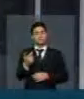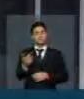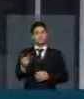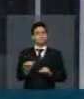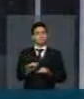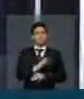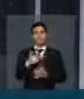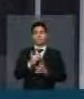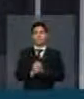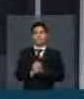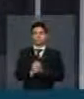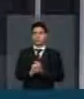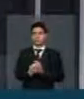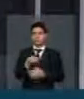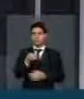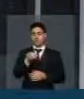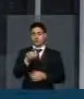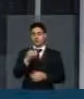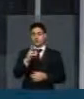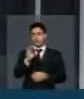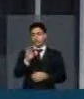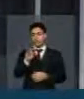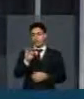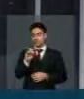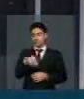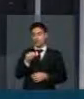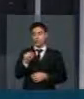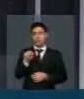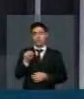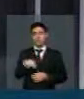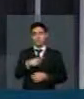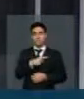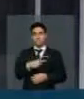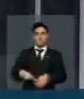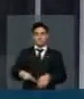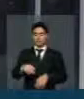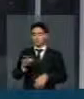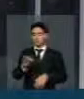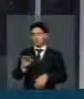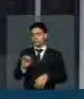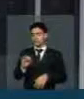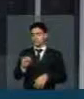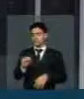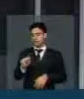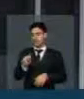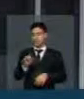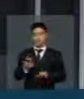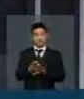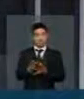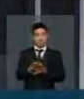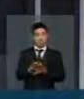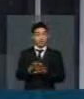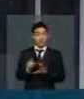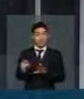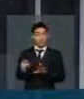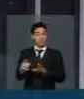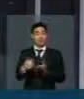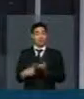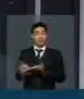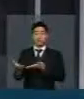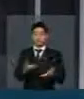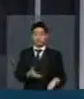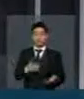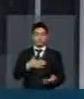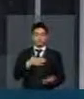Cumprimentar o Elton Weber, presidente da FETAG, e também estender o convite a esse